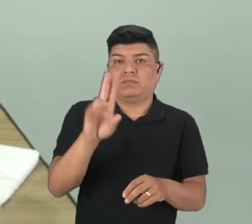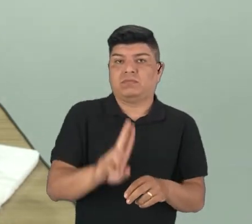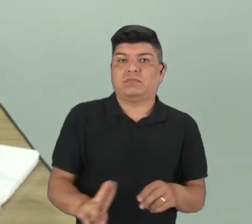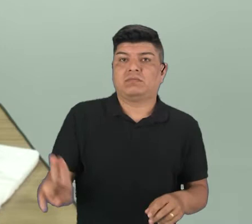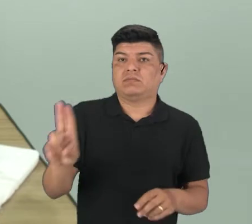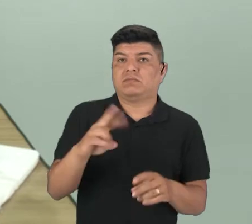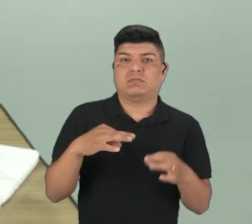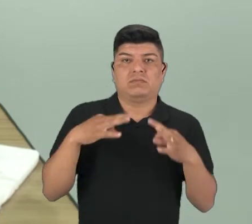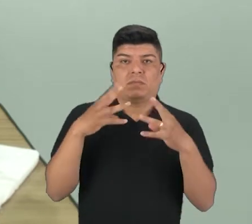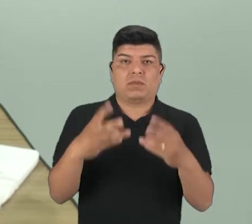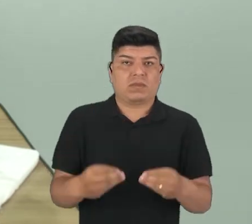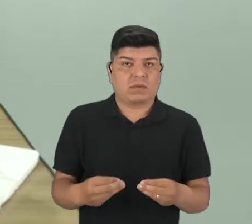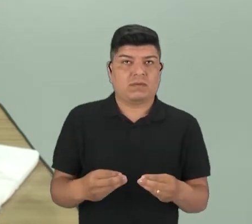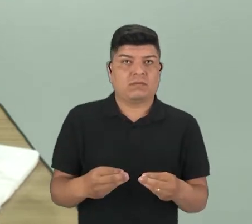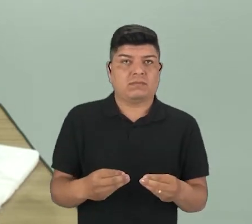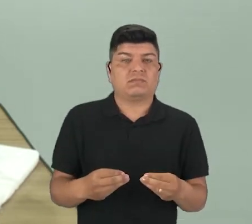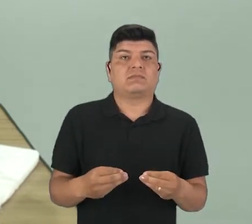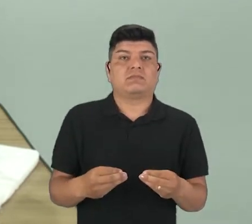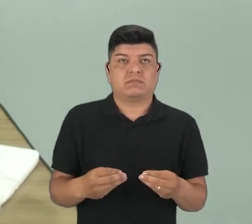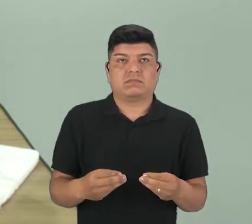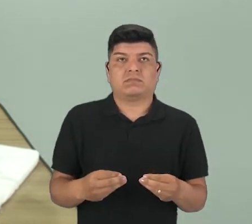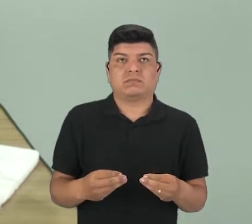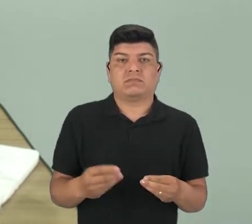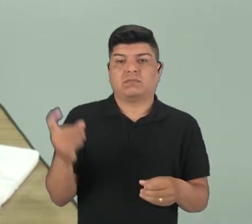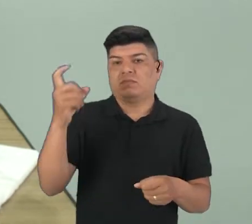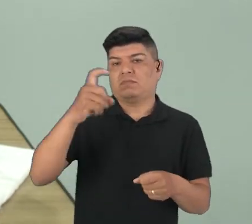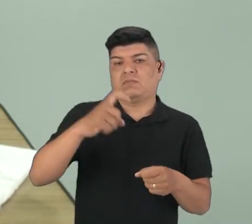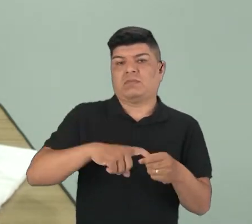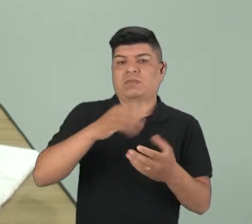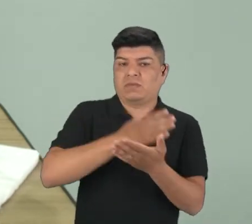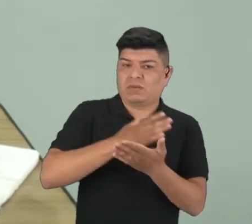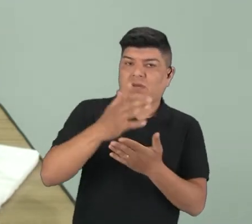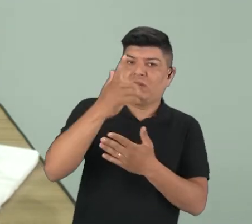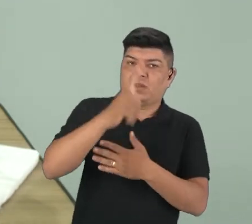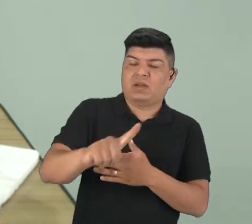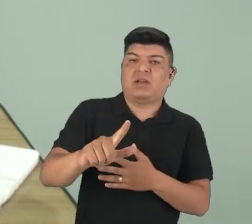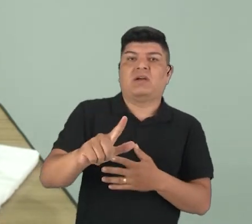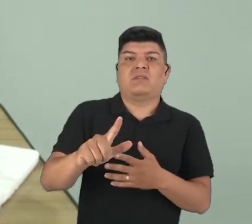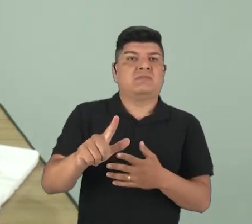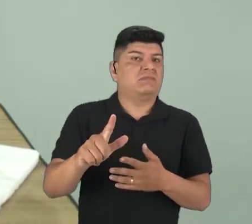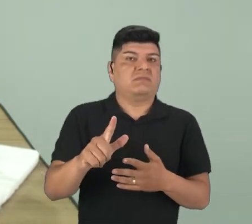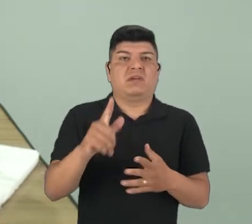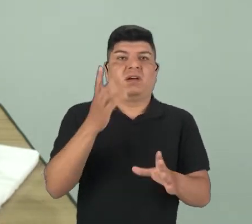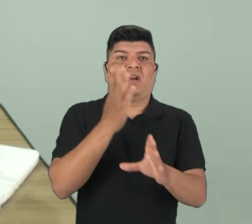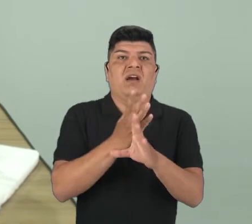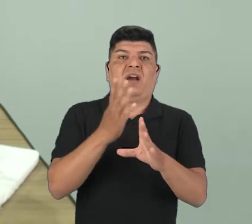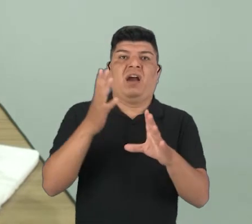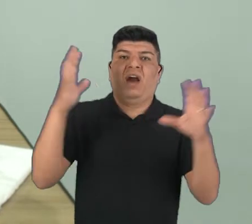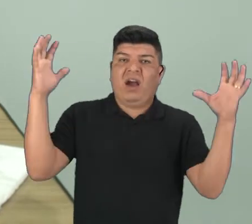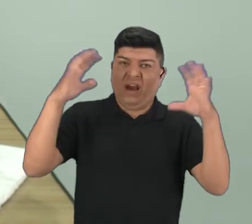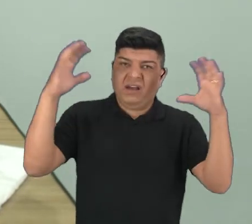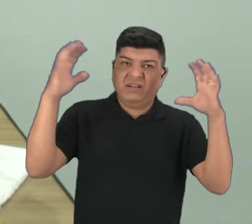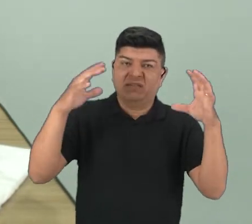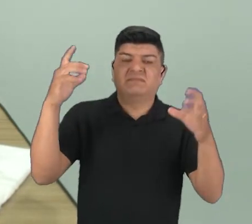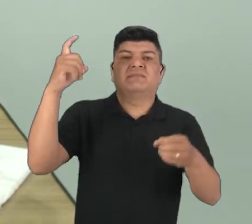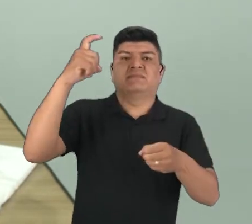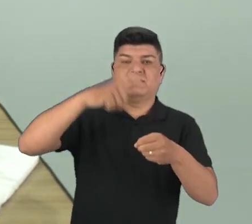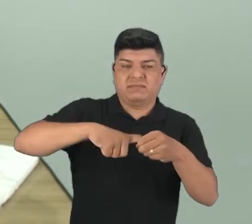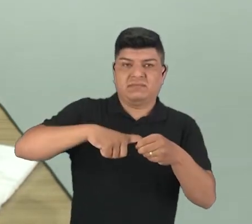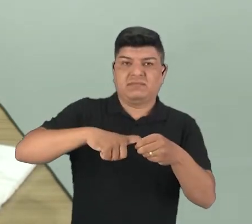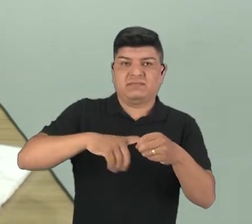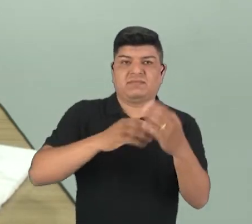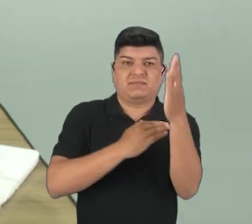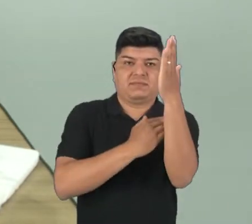tirar totalmente, ele não vai se renovar como a água, que vem a chuva e ele vai voltar a encher o